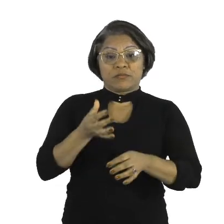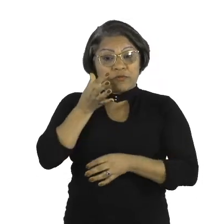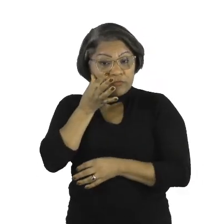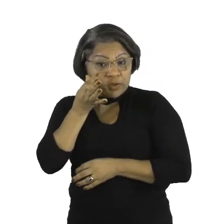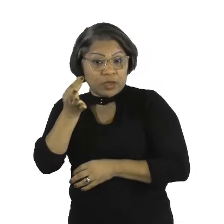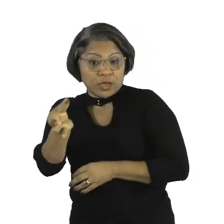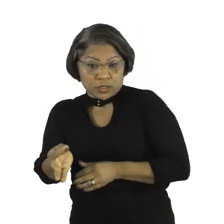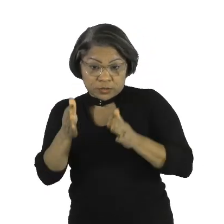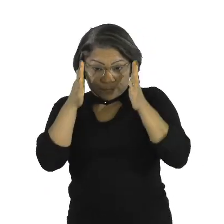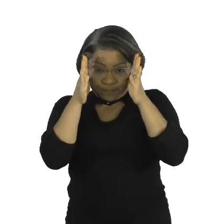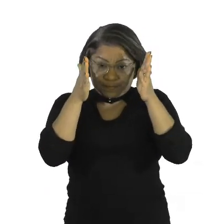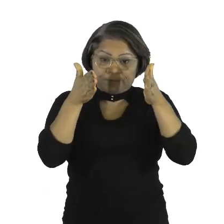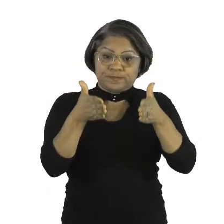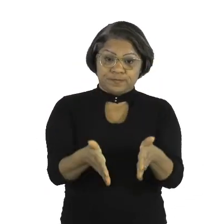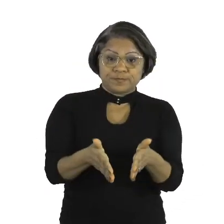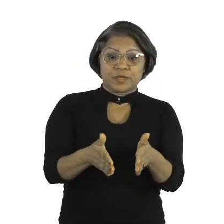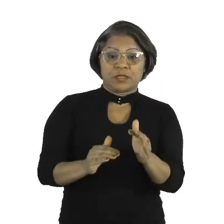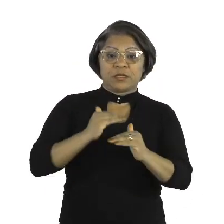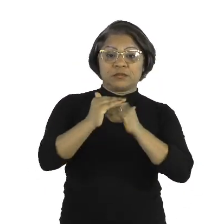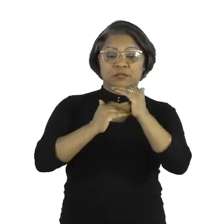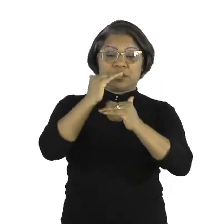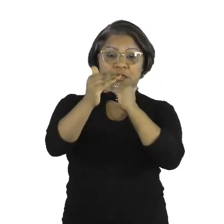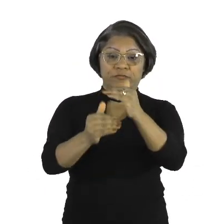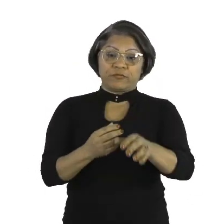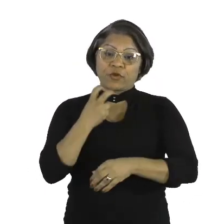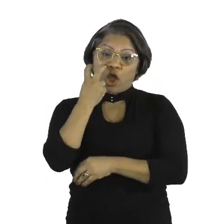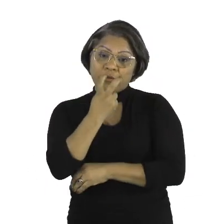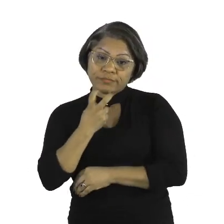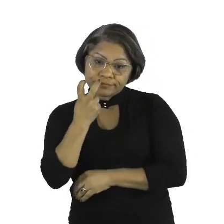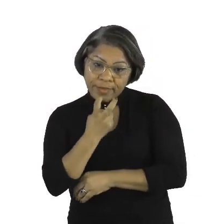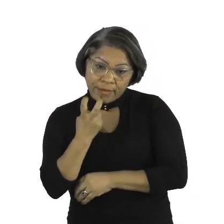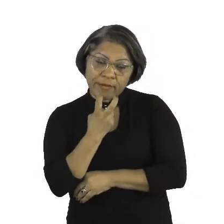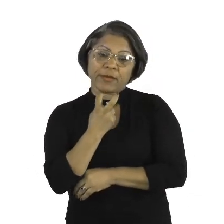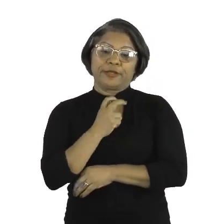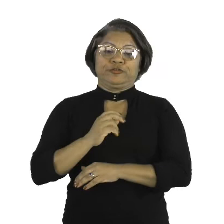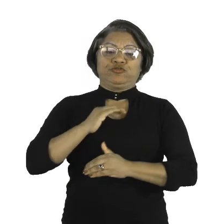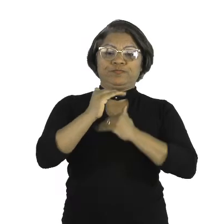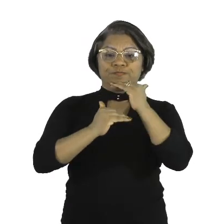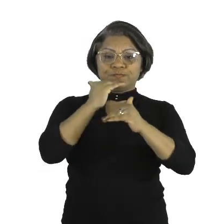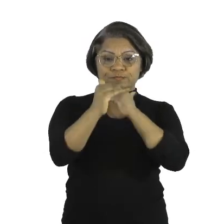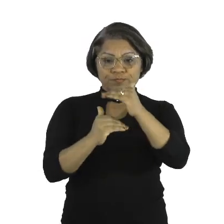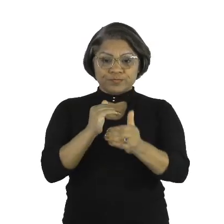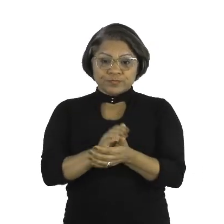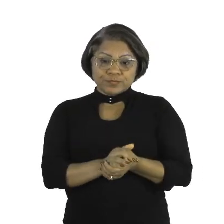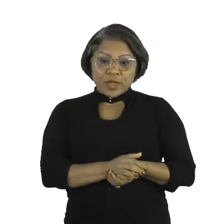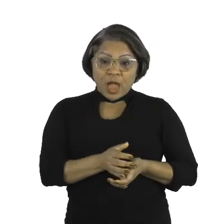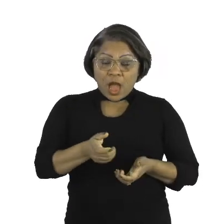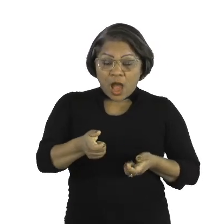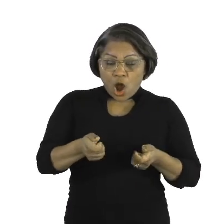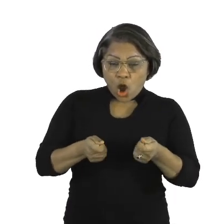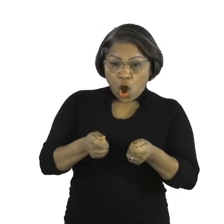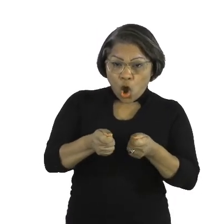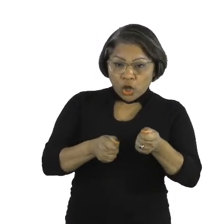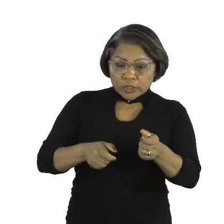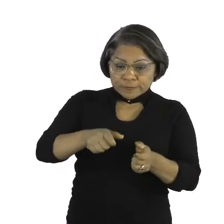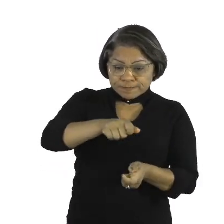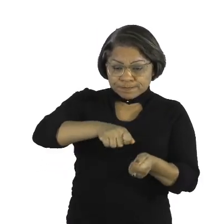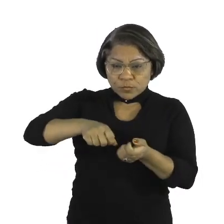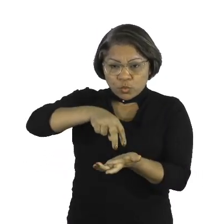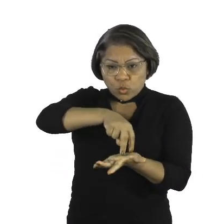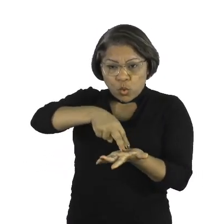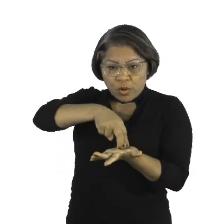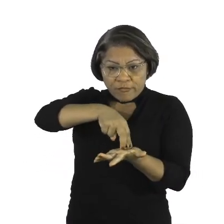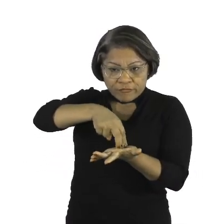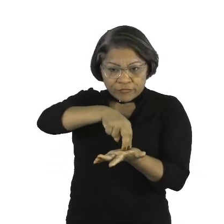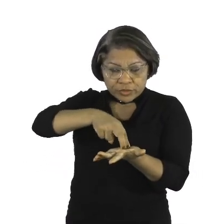atenção e concentração, desenvolver a oralidade, desenvolver a coordenação motora